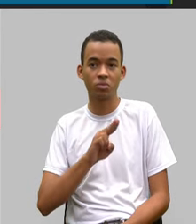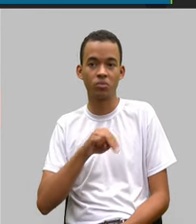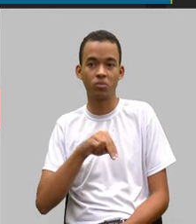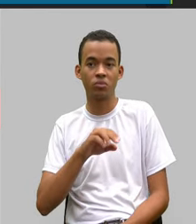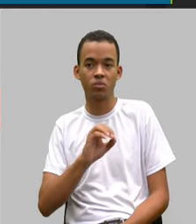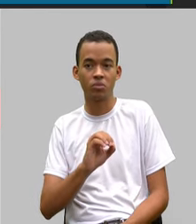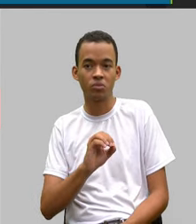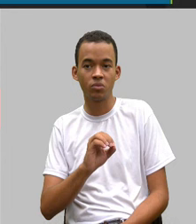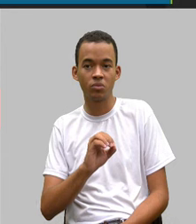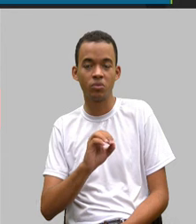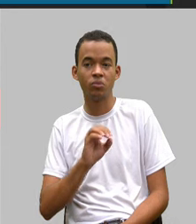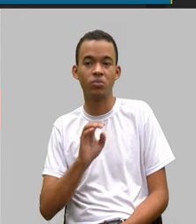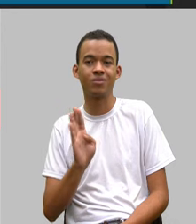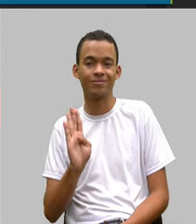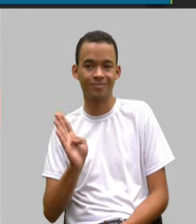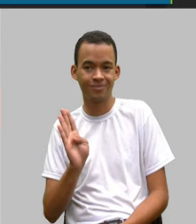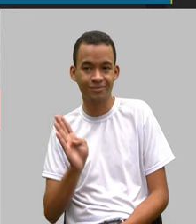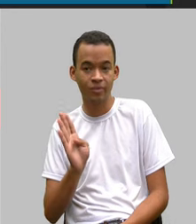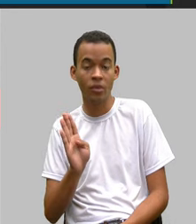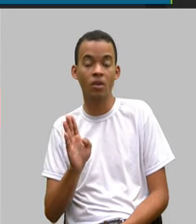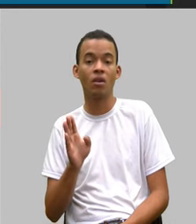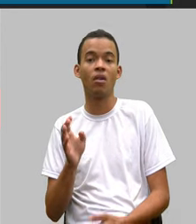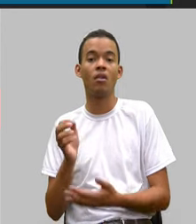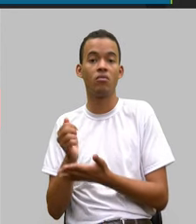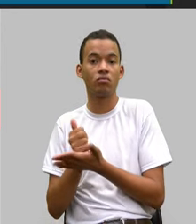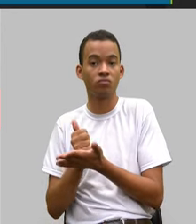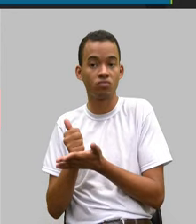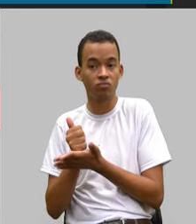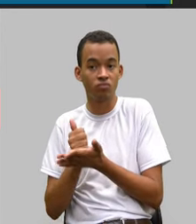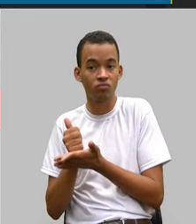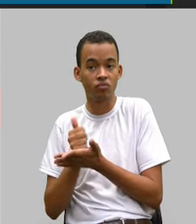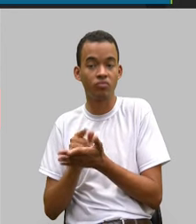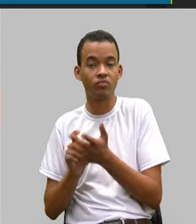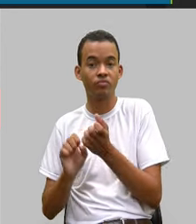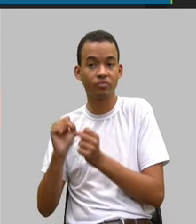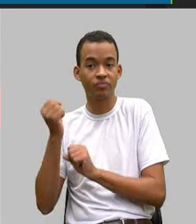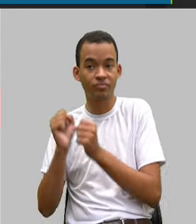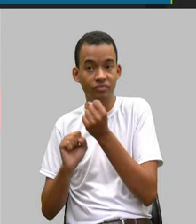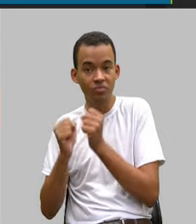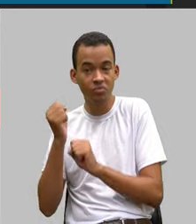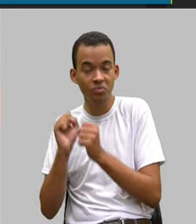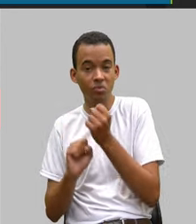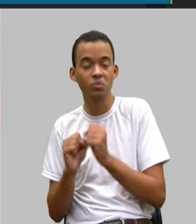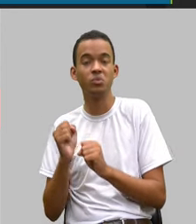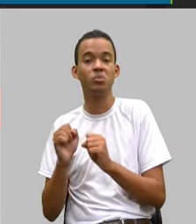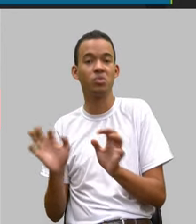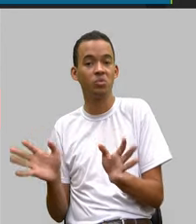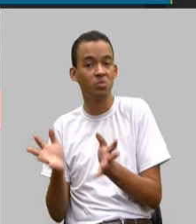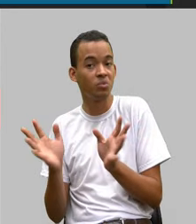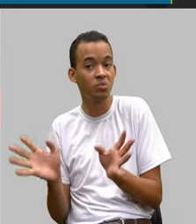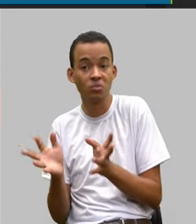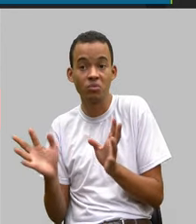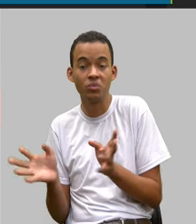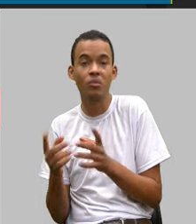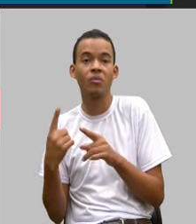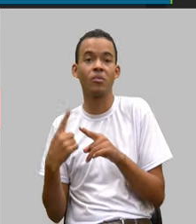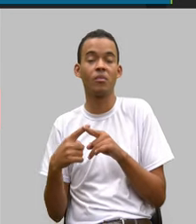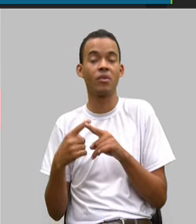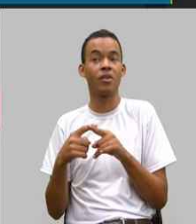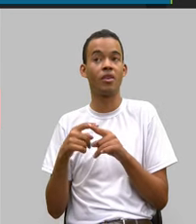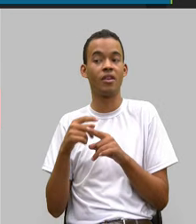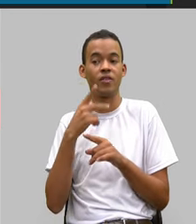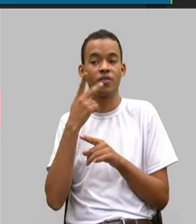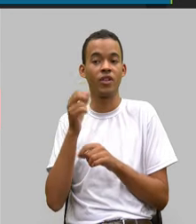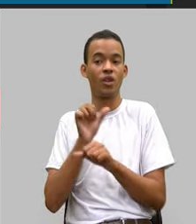fomentados pela Indústria Farmacêutica Então nós vamos estar lidando na hora que você oferece a cannabis como opção